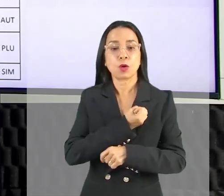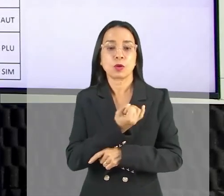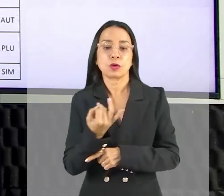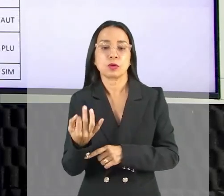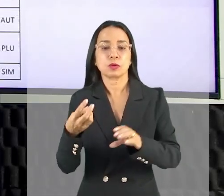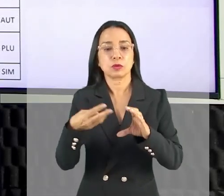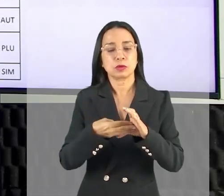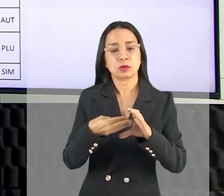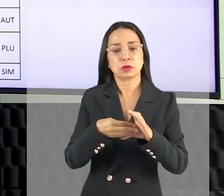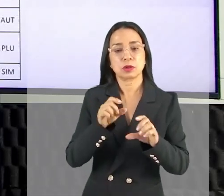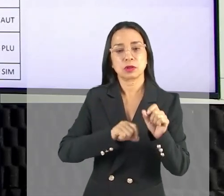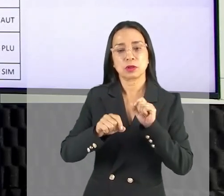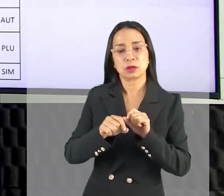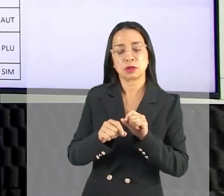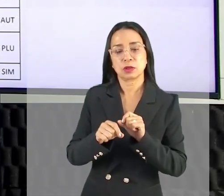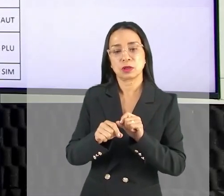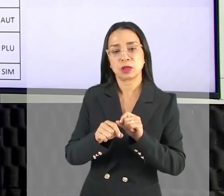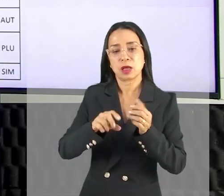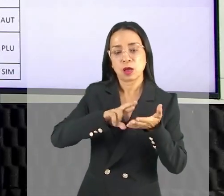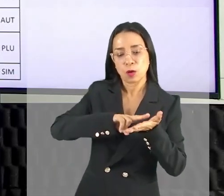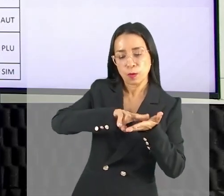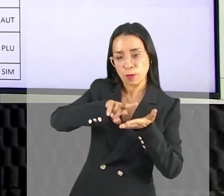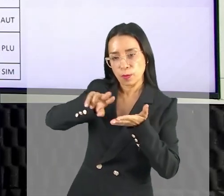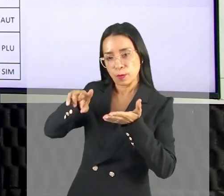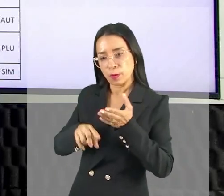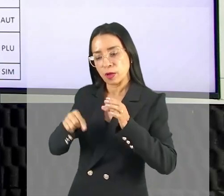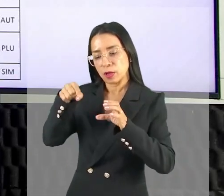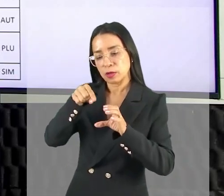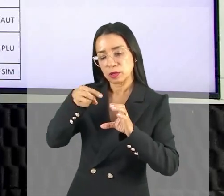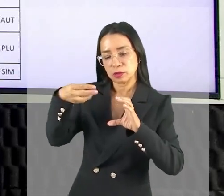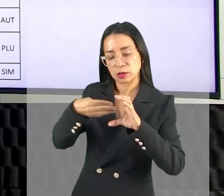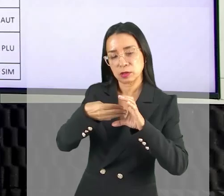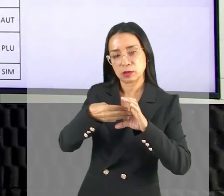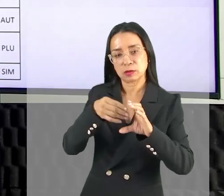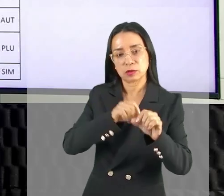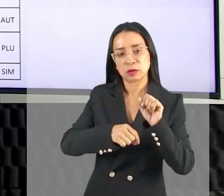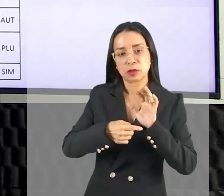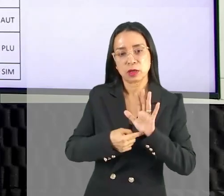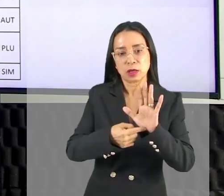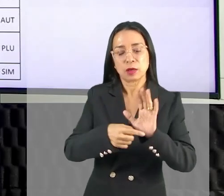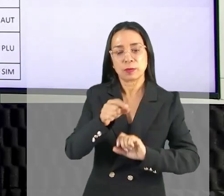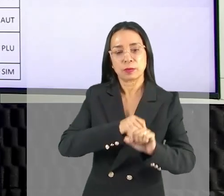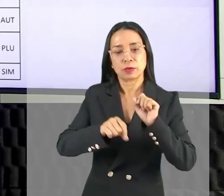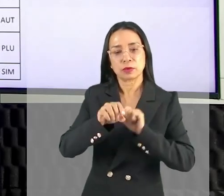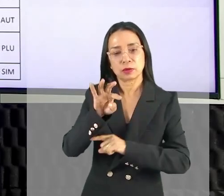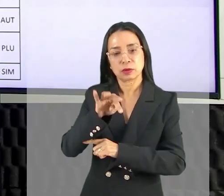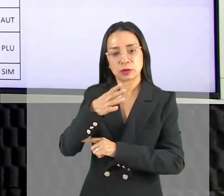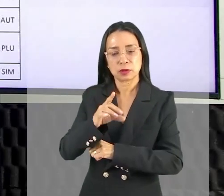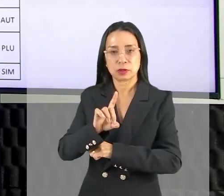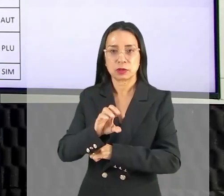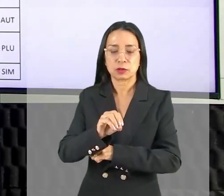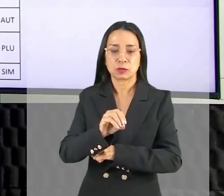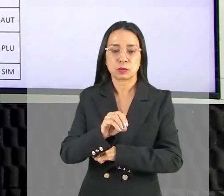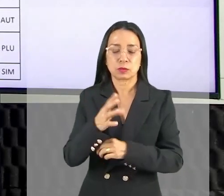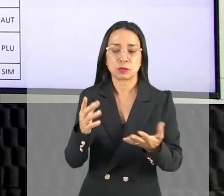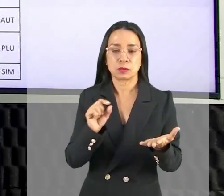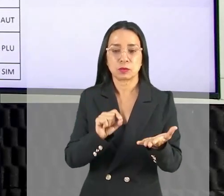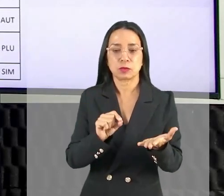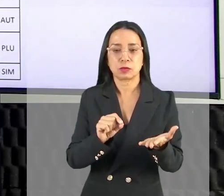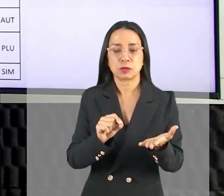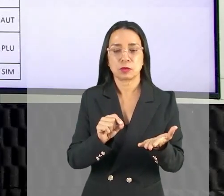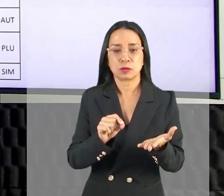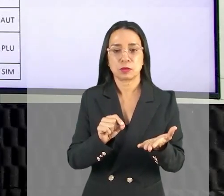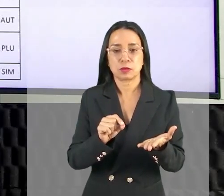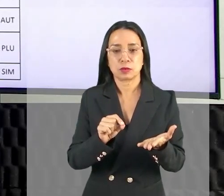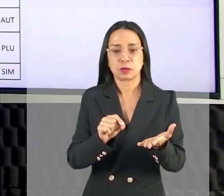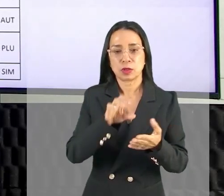ao número de células, é um indivíduo pluricelular e apresenta tecido, né? Então, essa